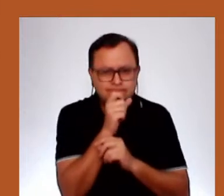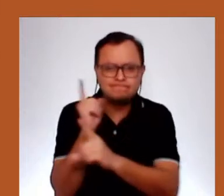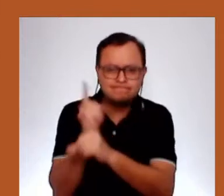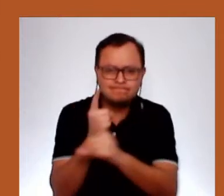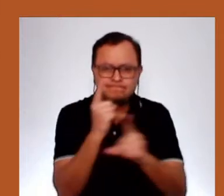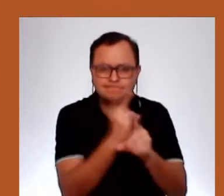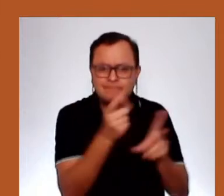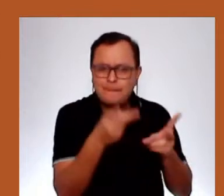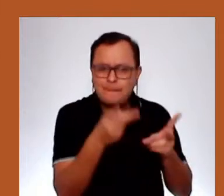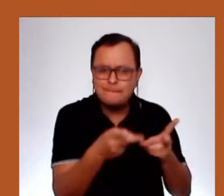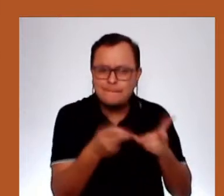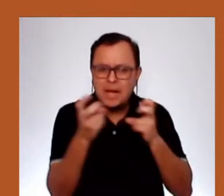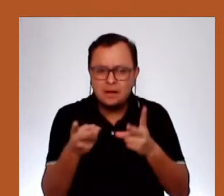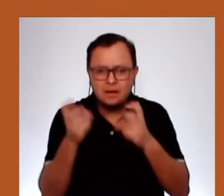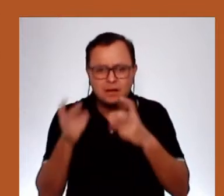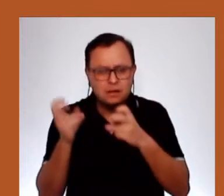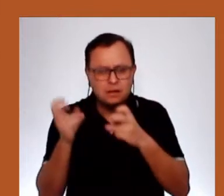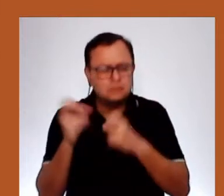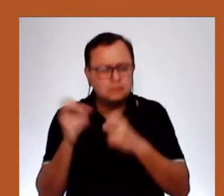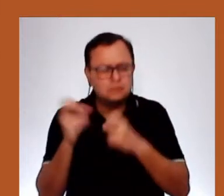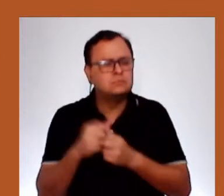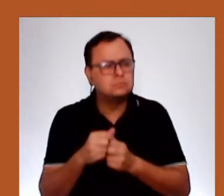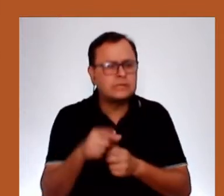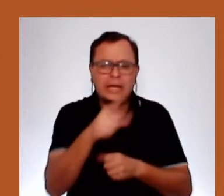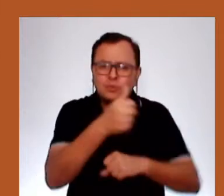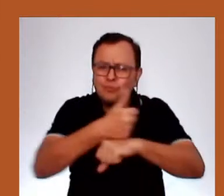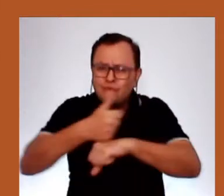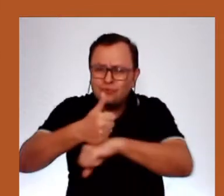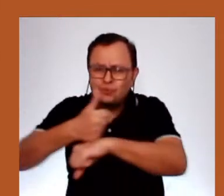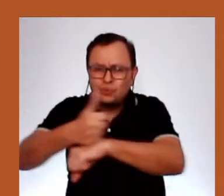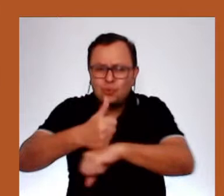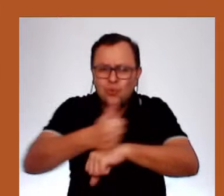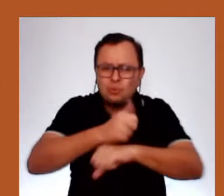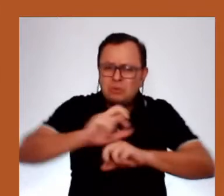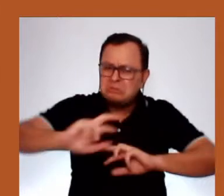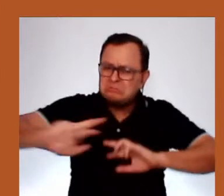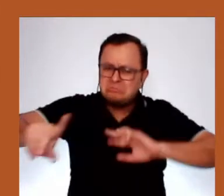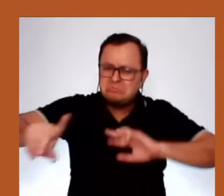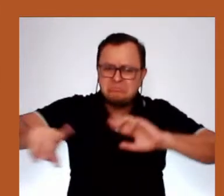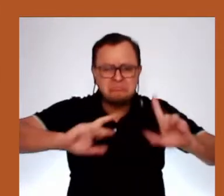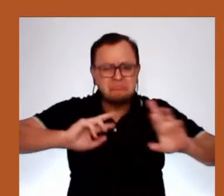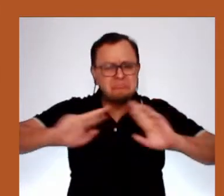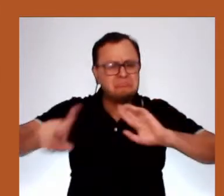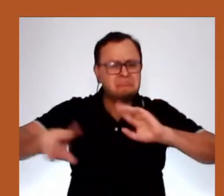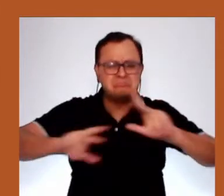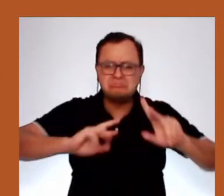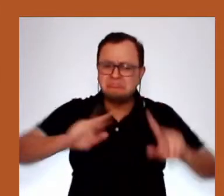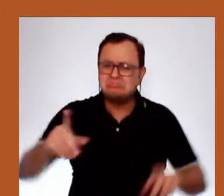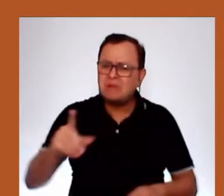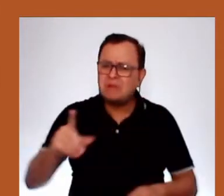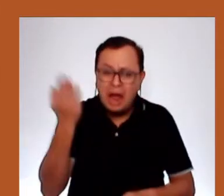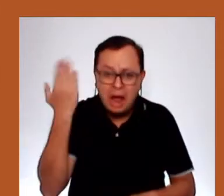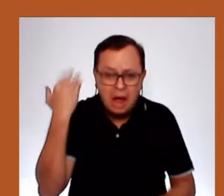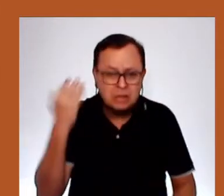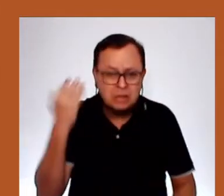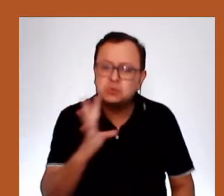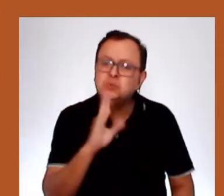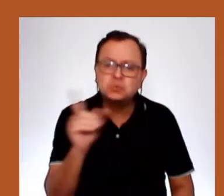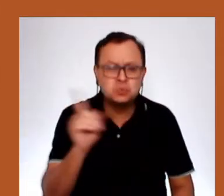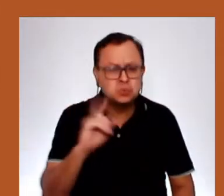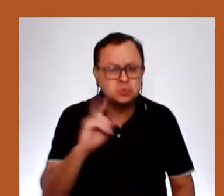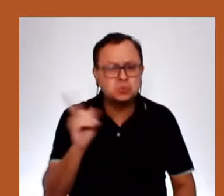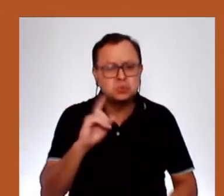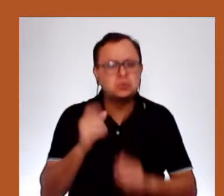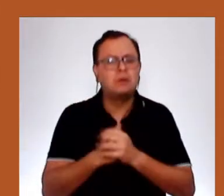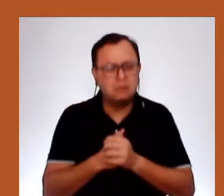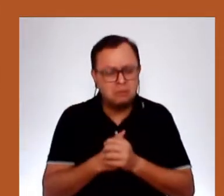profissionais com características tão diferentes das que eu enfrentei, que eu encontrei ao longo